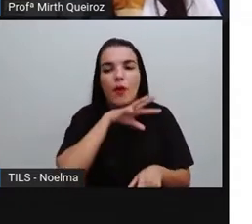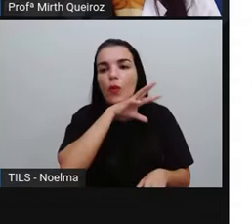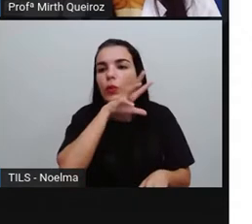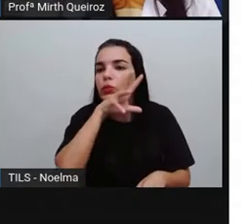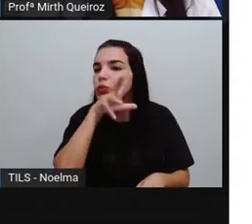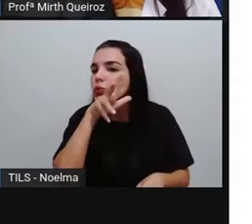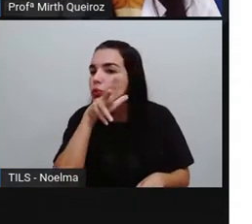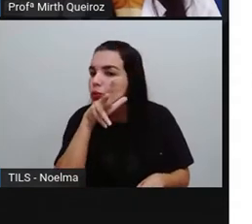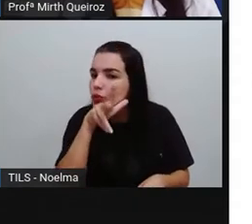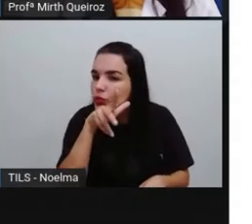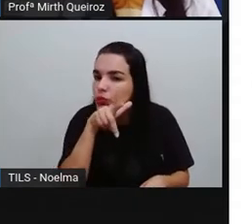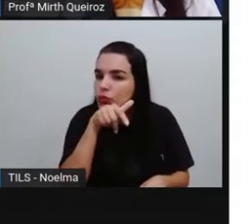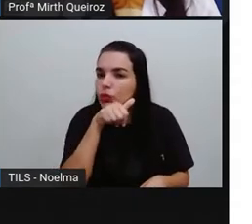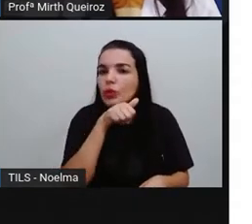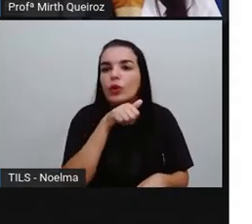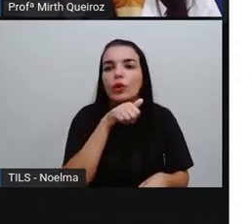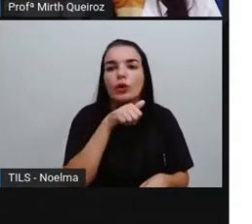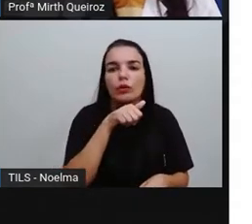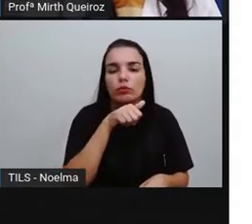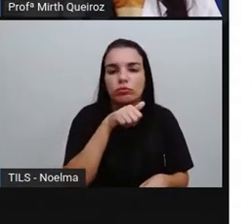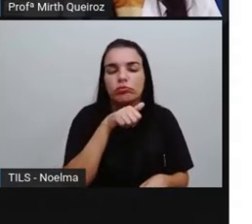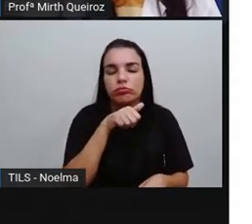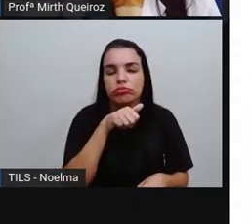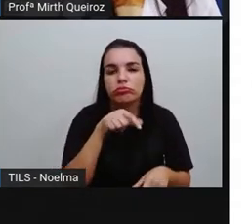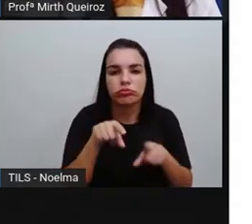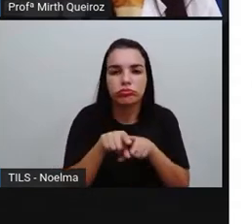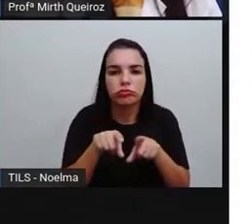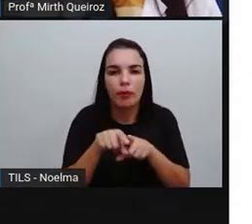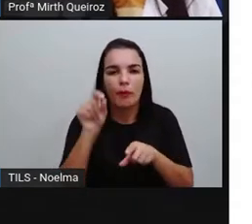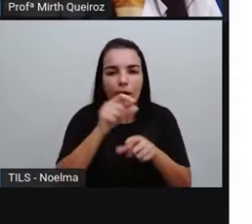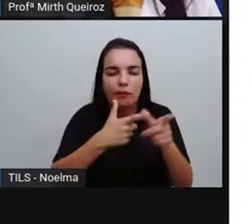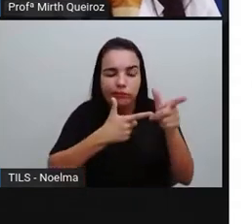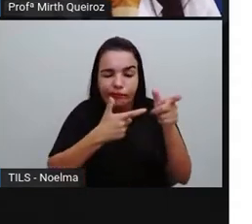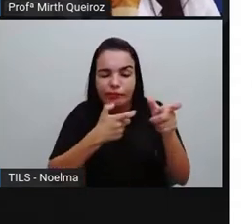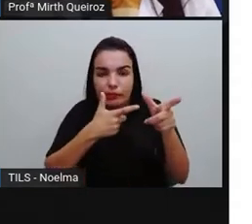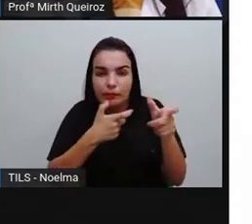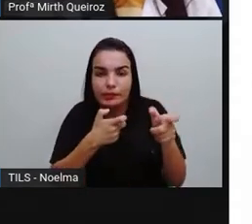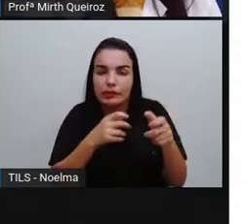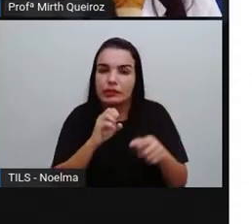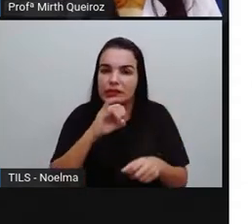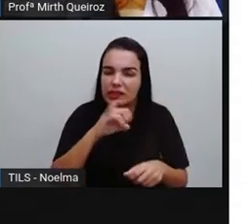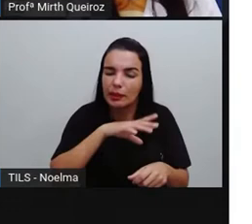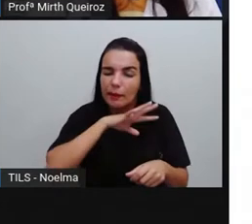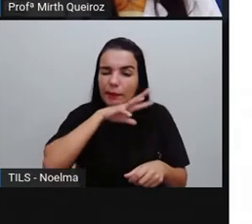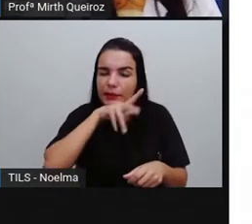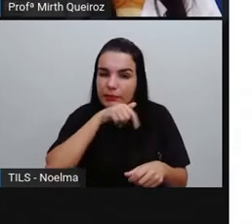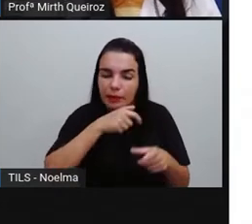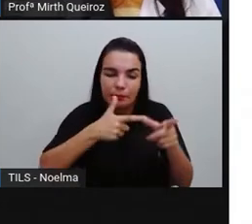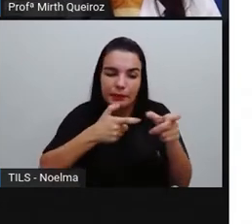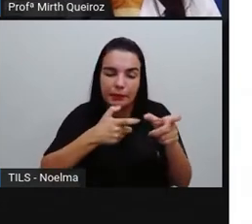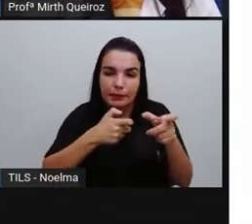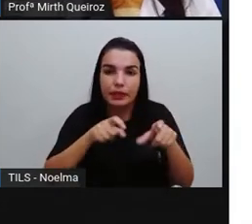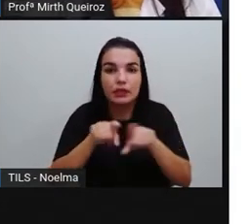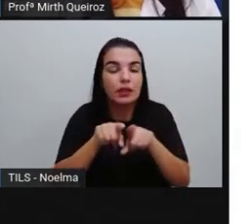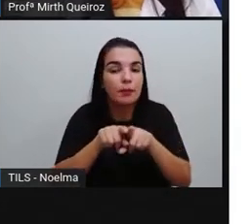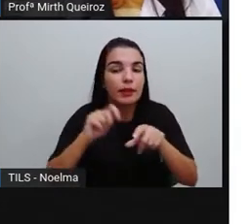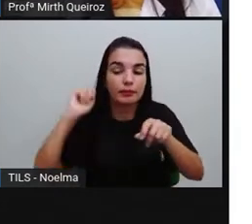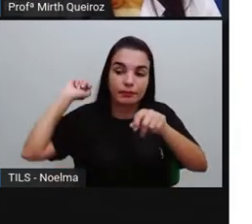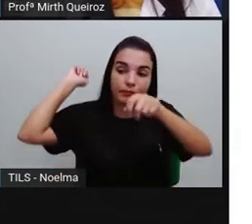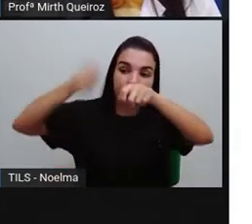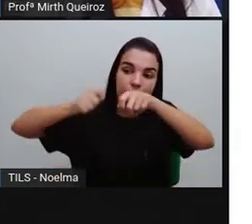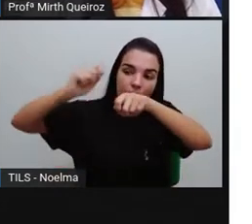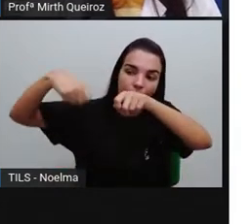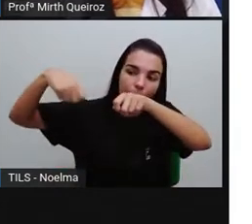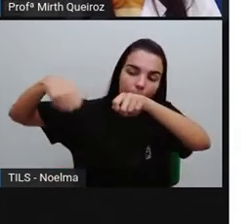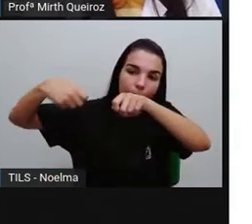animais a partir aí da caça, né? Onde essa caça ou mesmo a pesca de forma exagerada